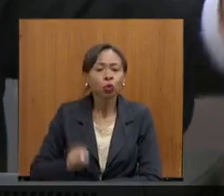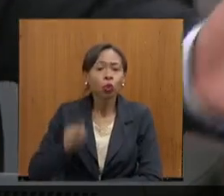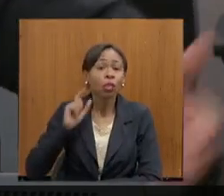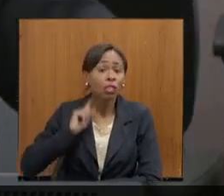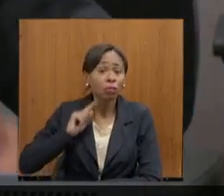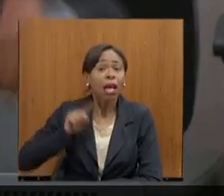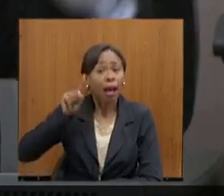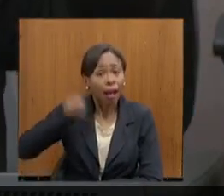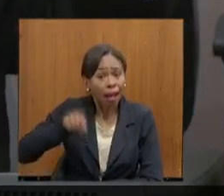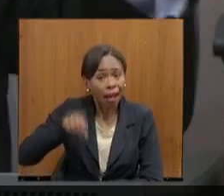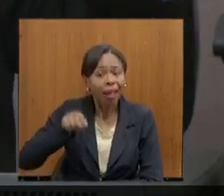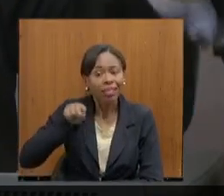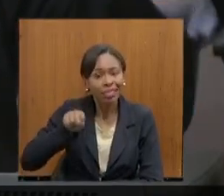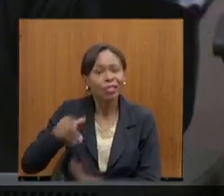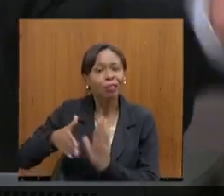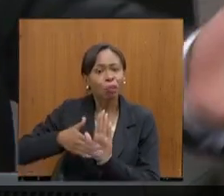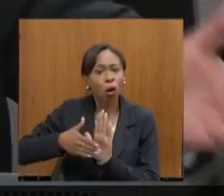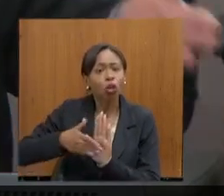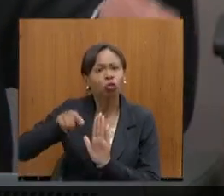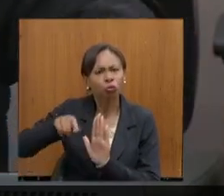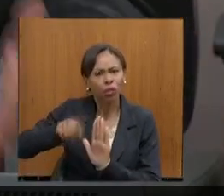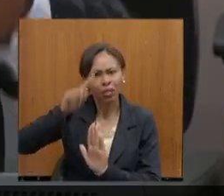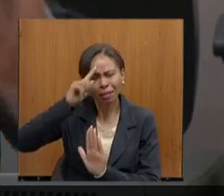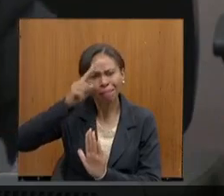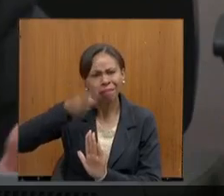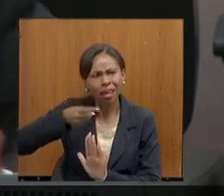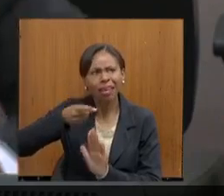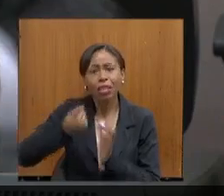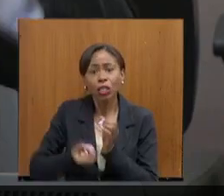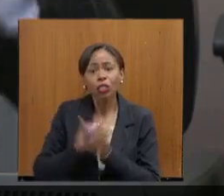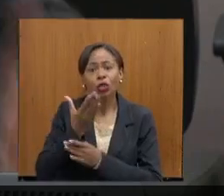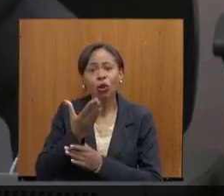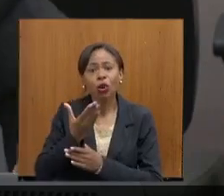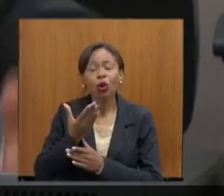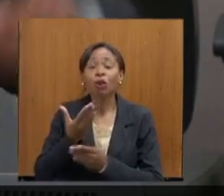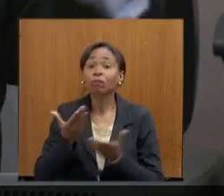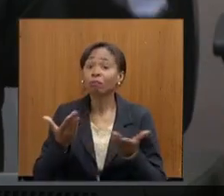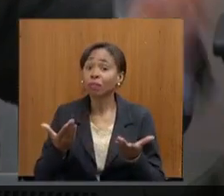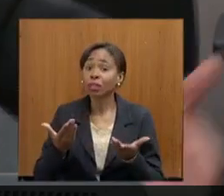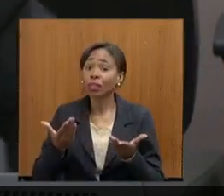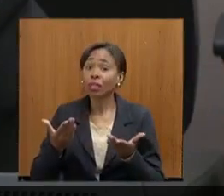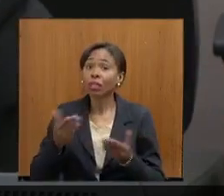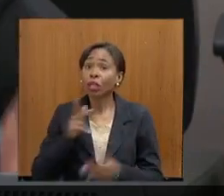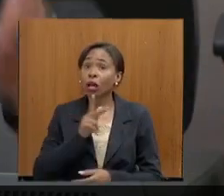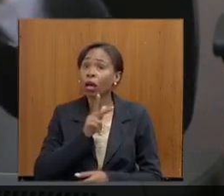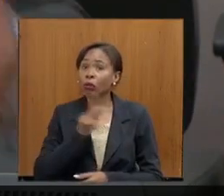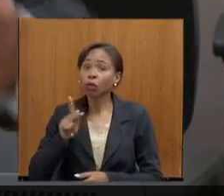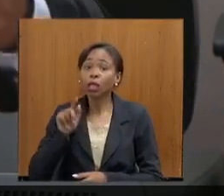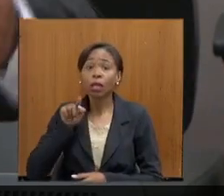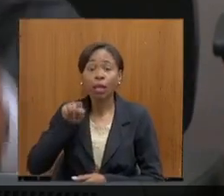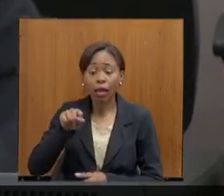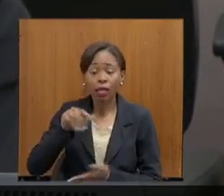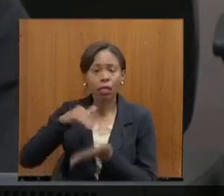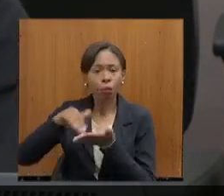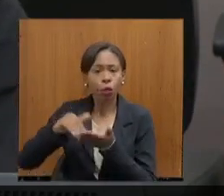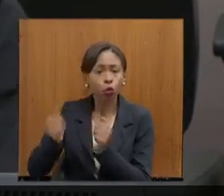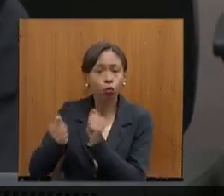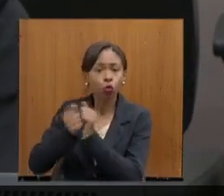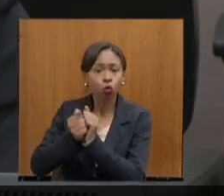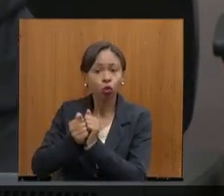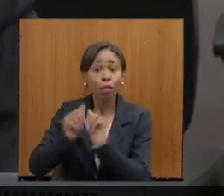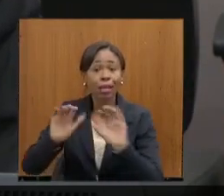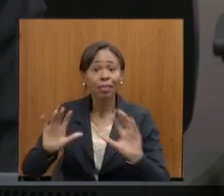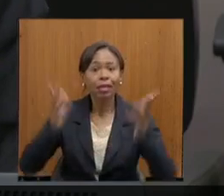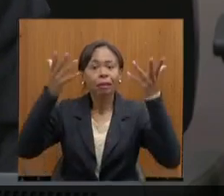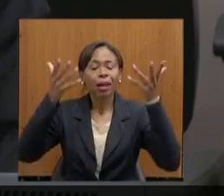por esse protocolo que vossa excelência determinou a professora Nilda estar lá enorme a sua pasta para ser levar com